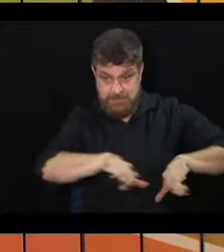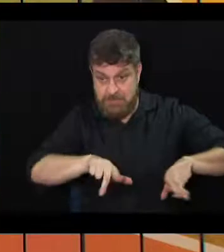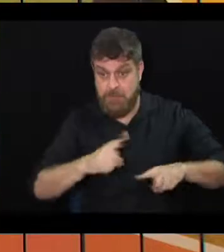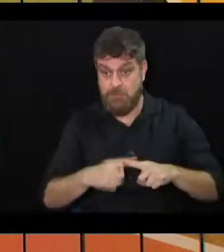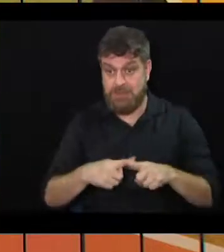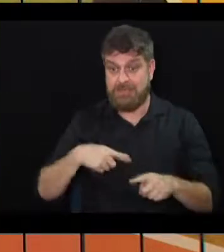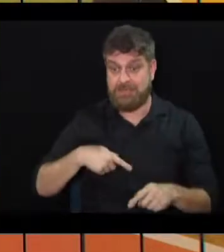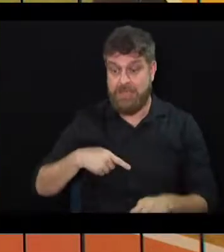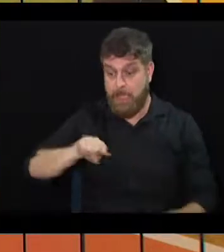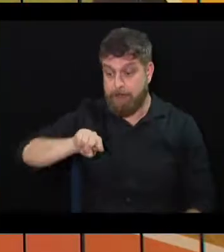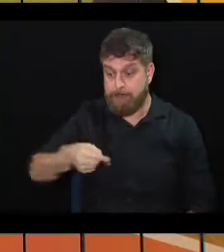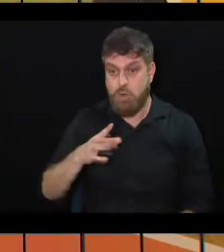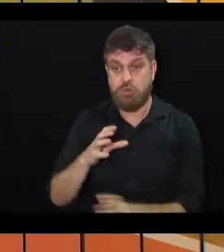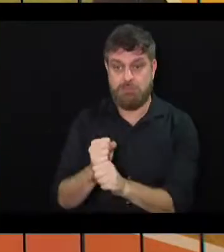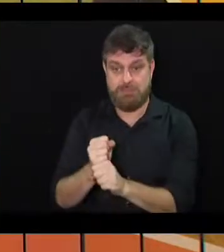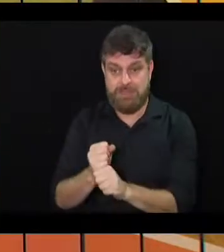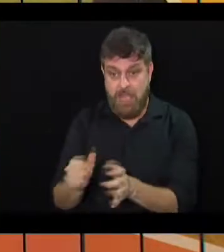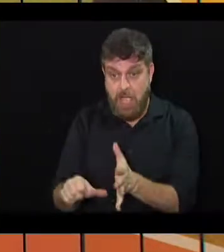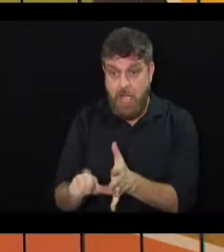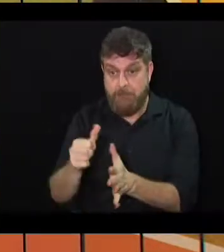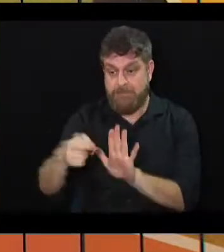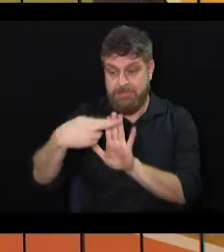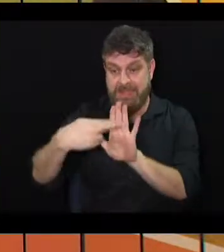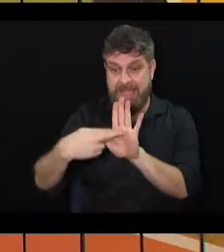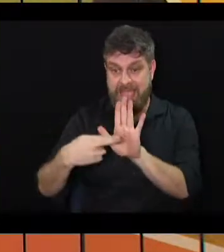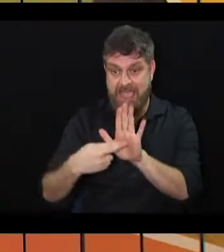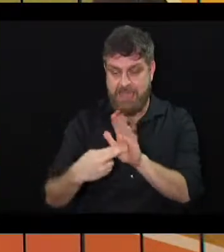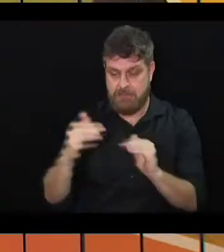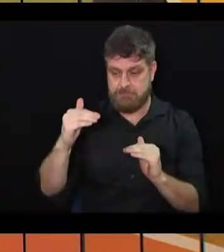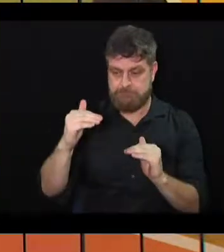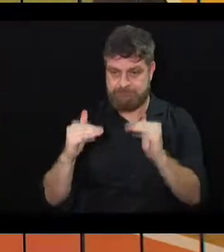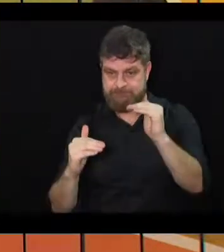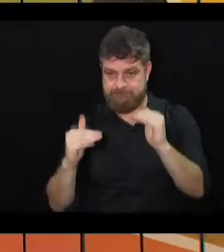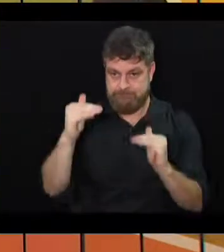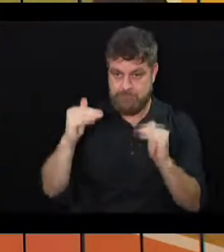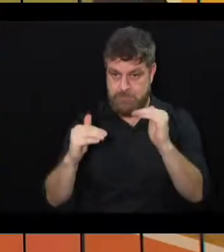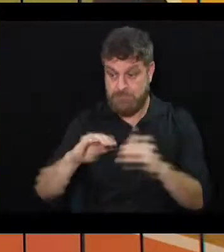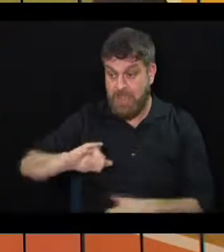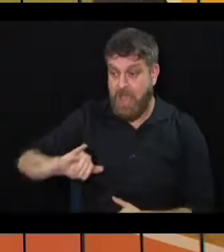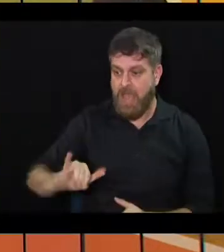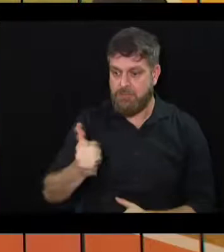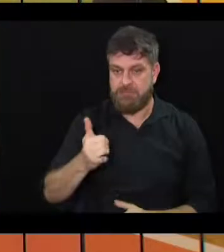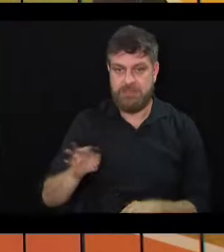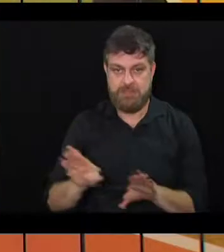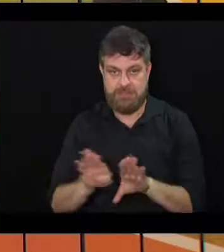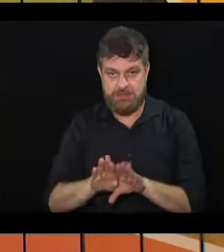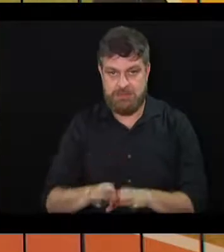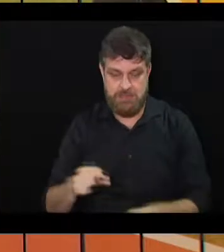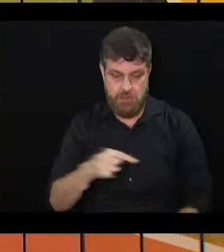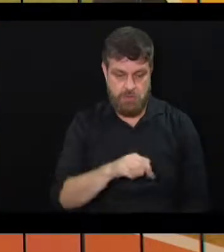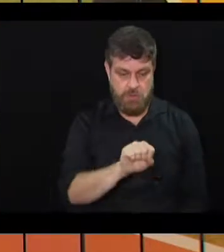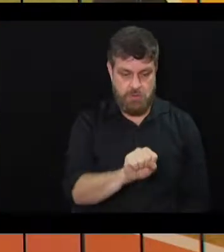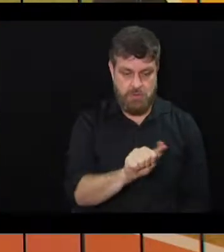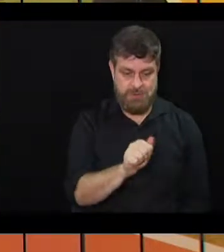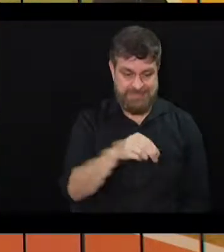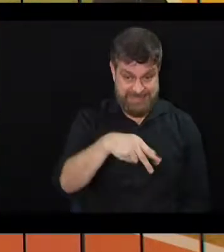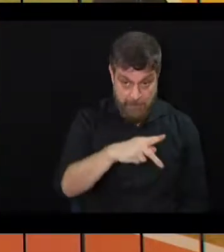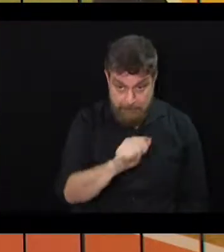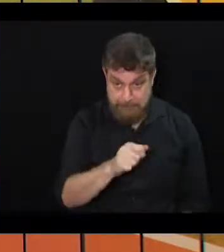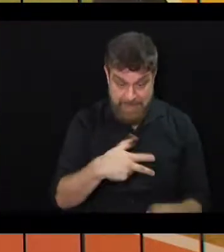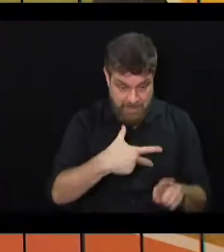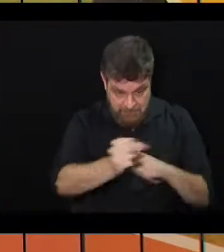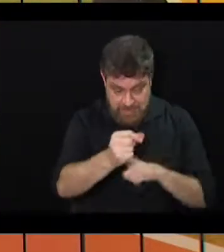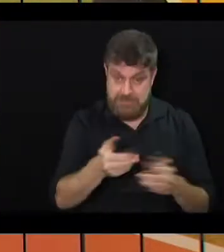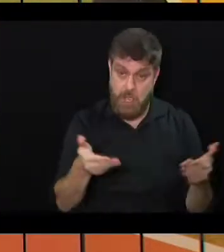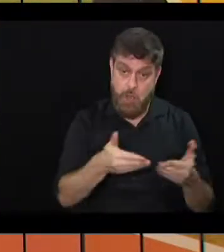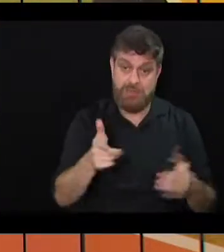de pontuação. O primeiro critério de desempate é o aproveitamento. Então, por mais que o Sampaio vença hoje,